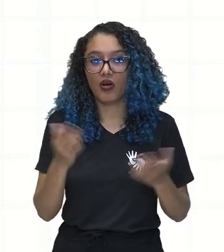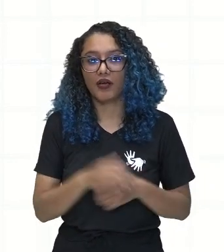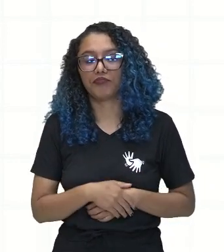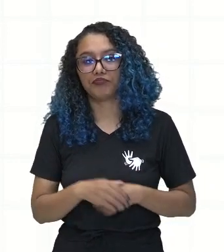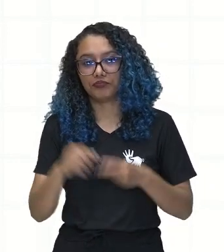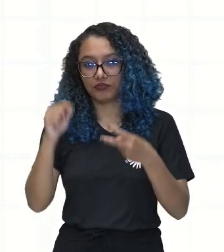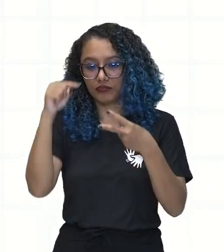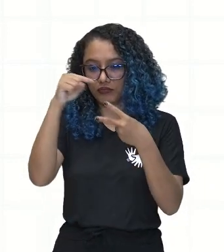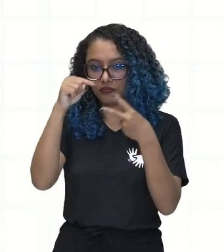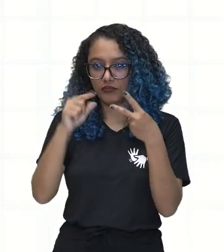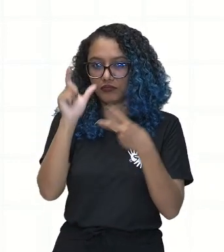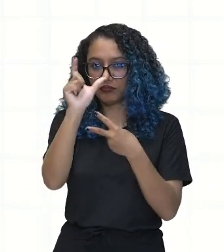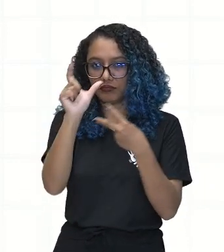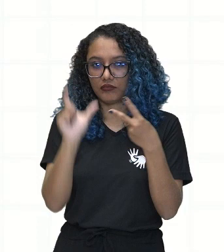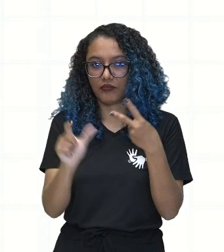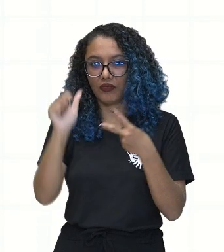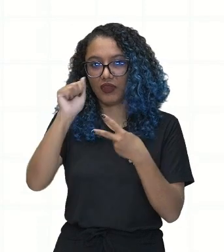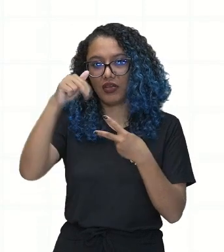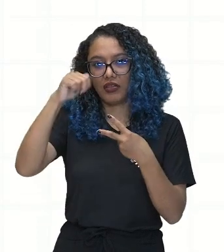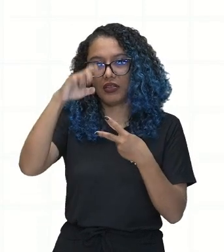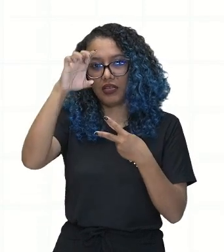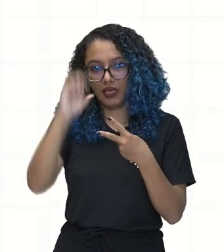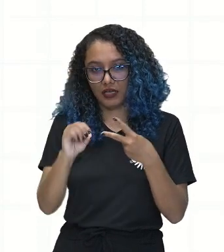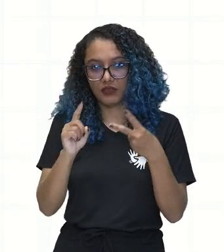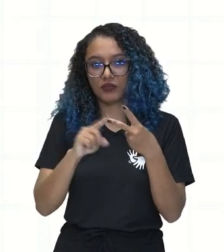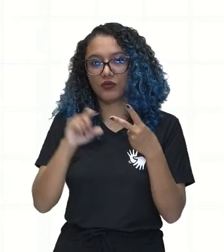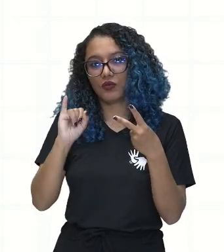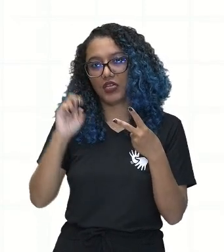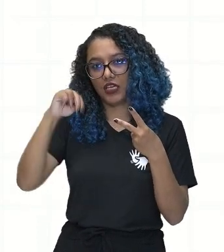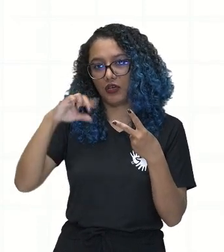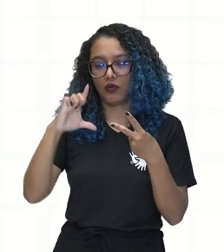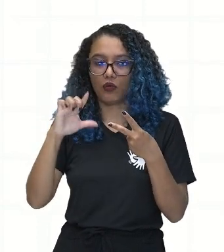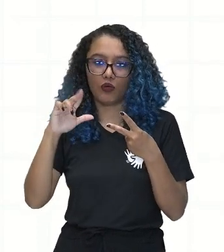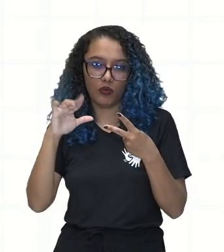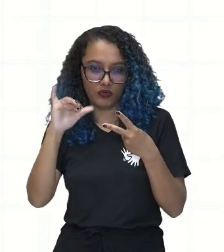só. Os adjetivos